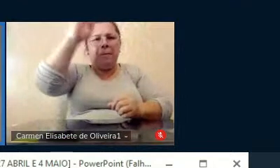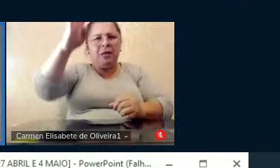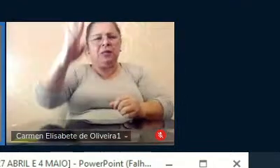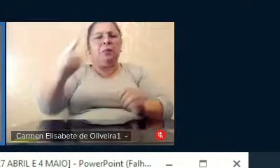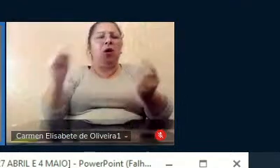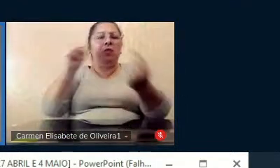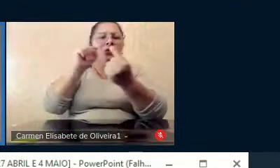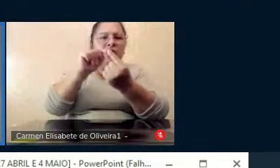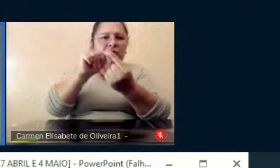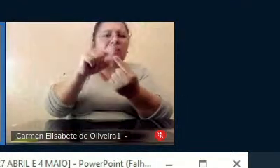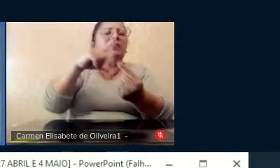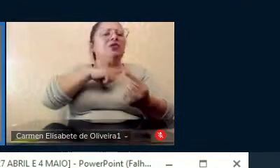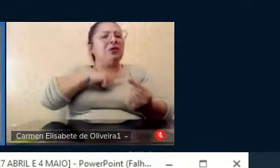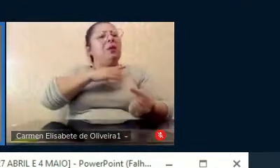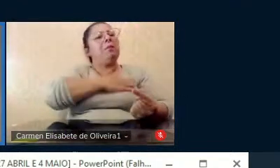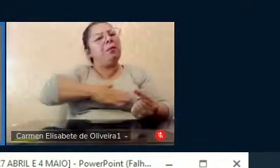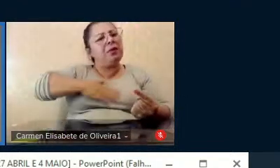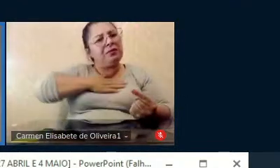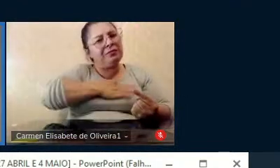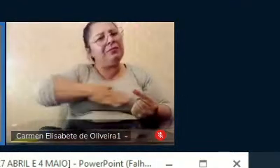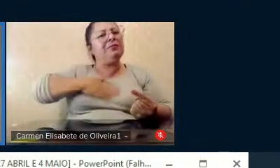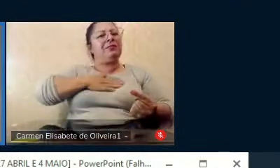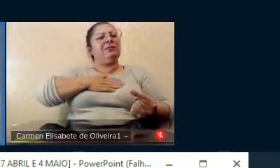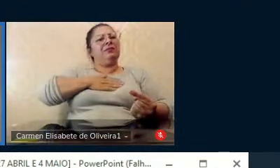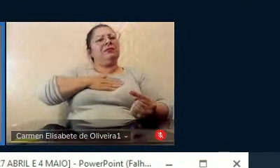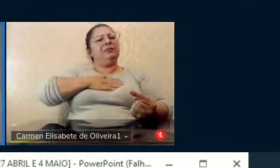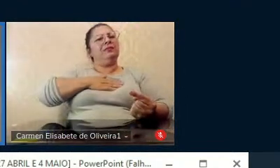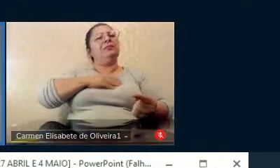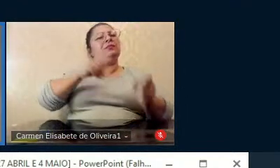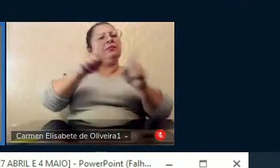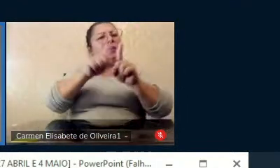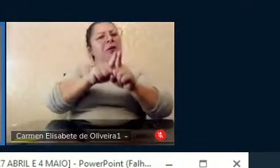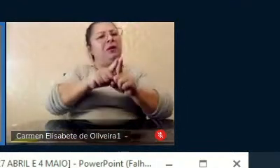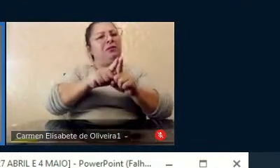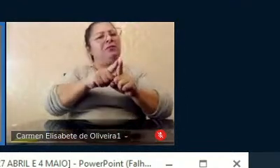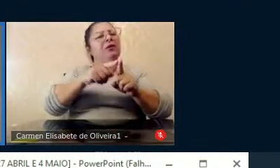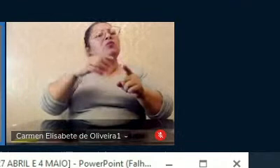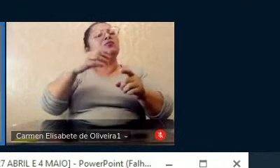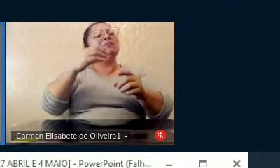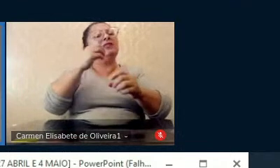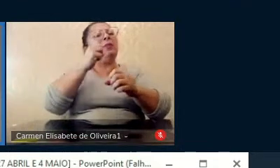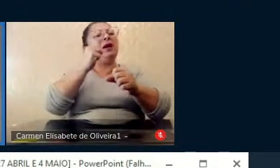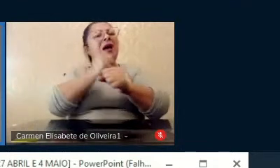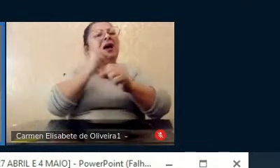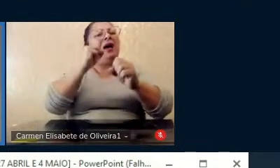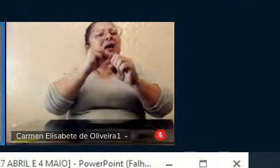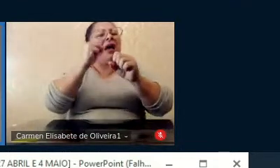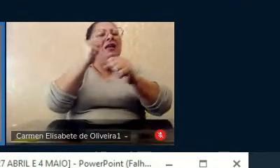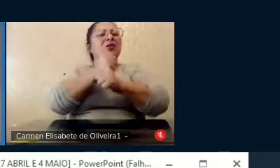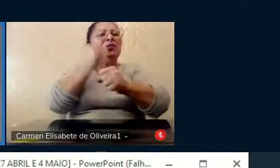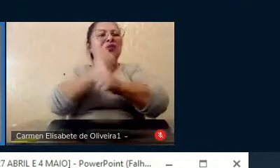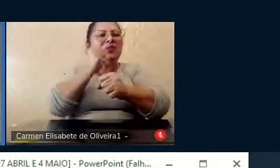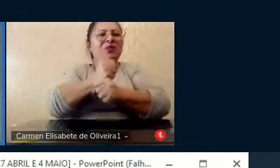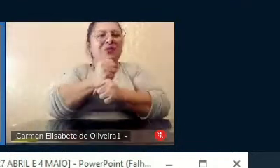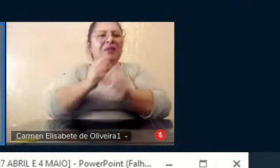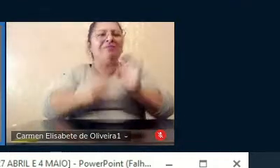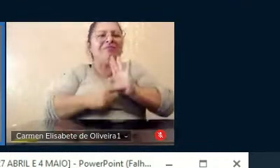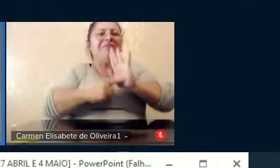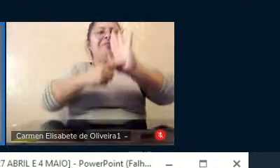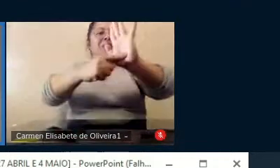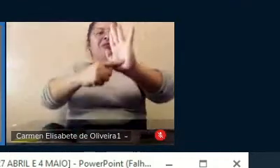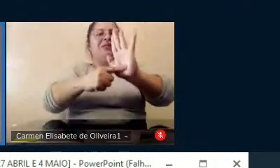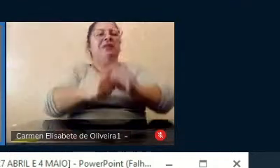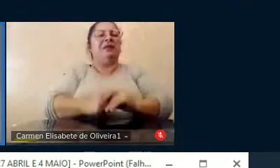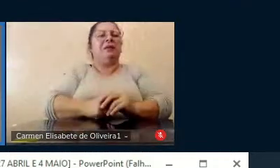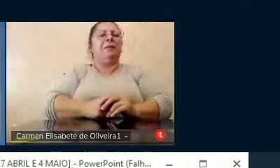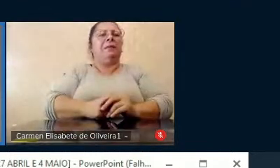proporcionar prazer, de maneira que sua estrutura se destaque. Então, esse uso da linguagem, ela